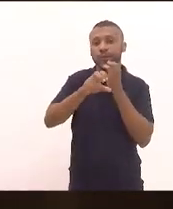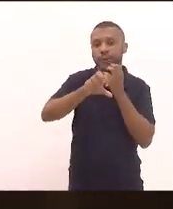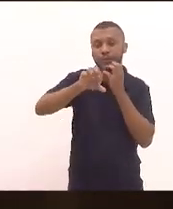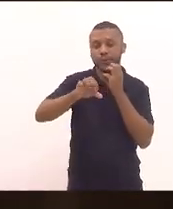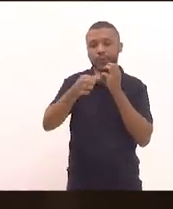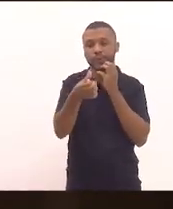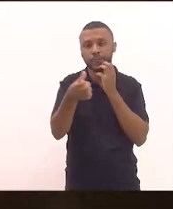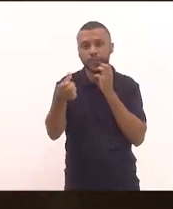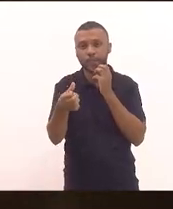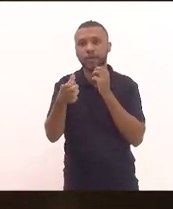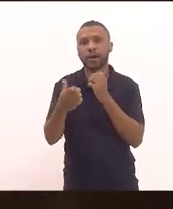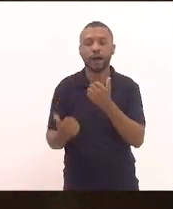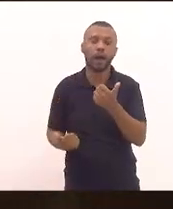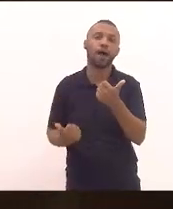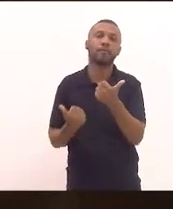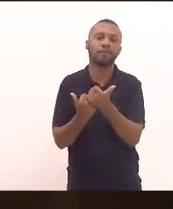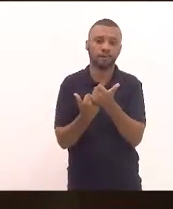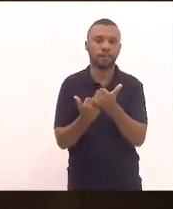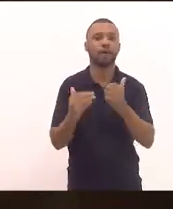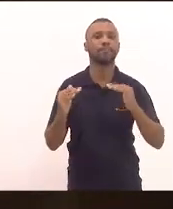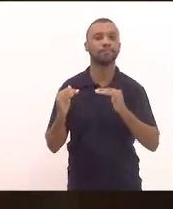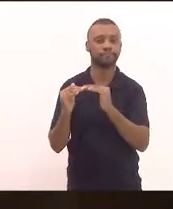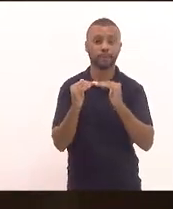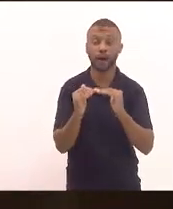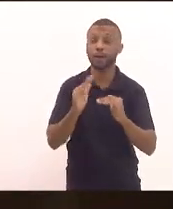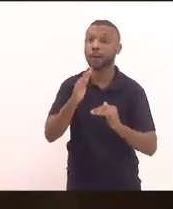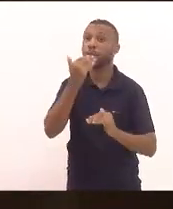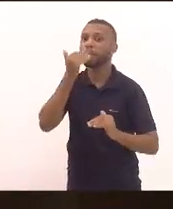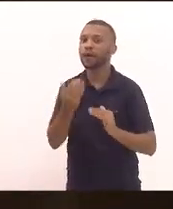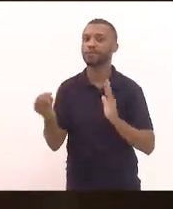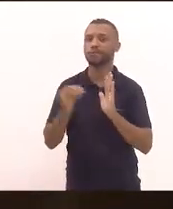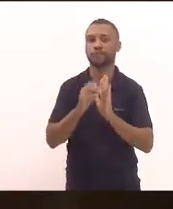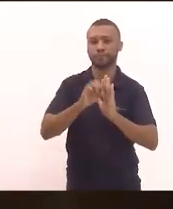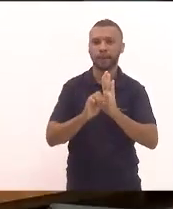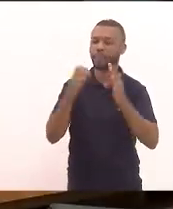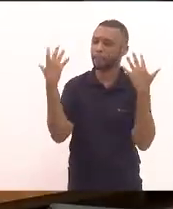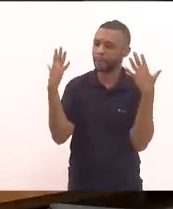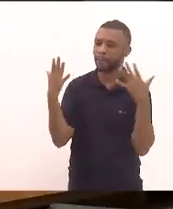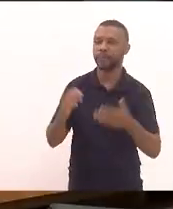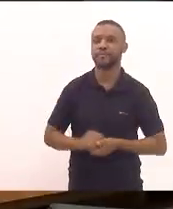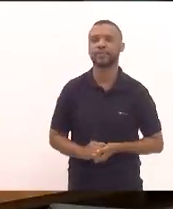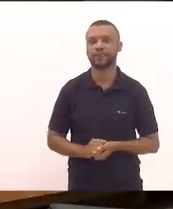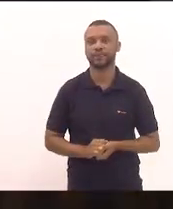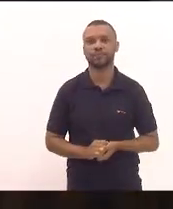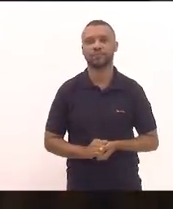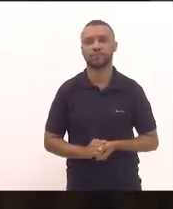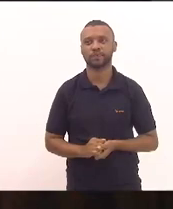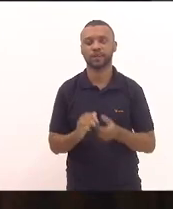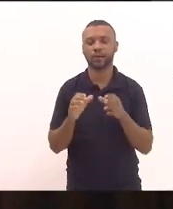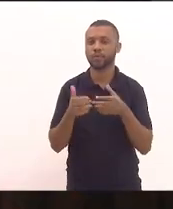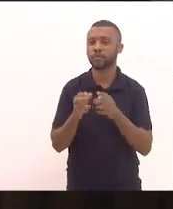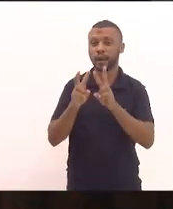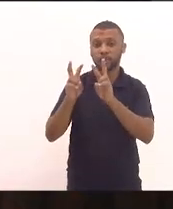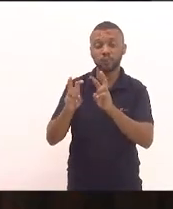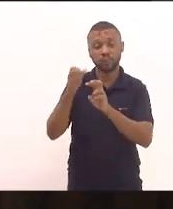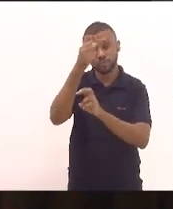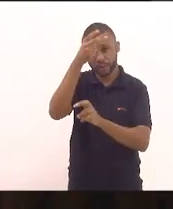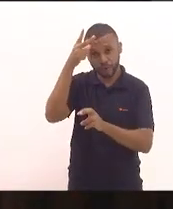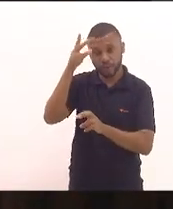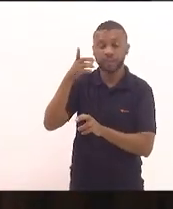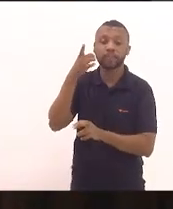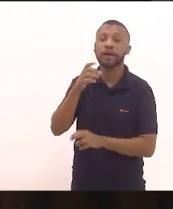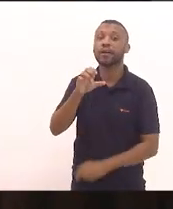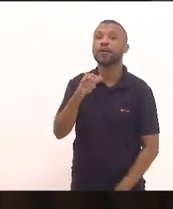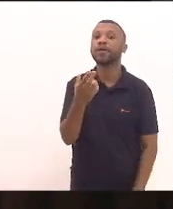5966 é favorável com emenda. Parabéns aí, Ana. Pela Comissão de Assuntos Municipais, deputado